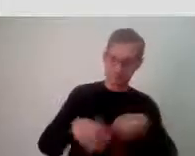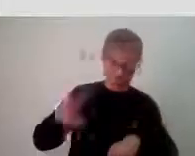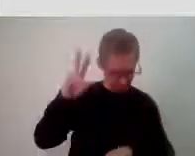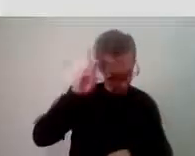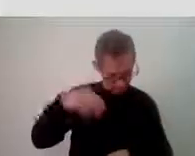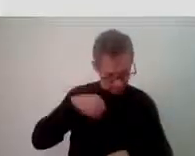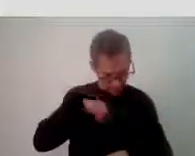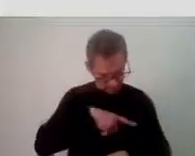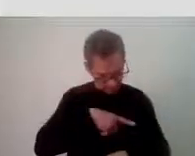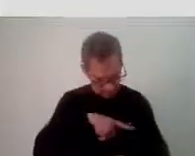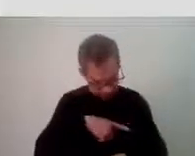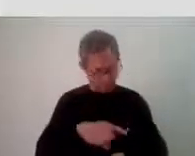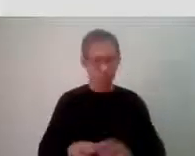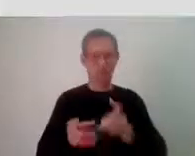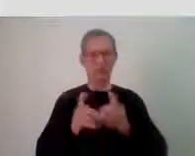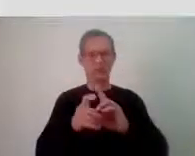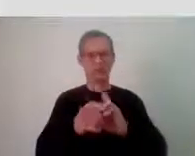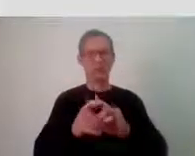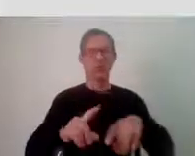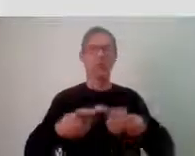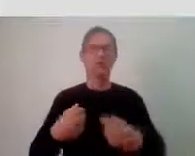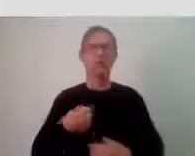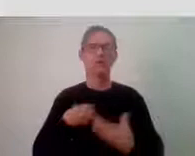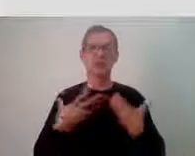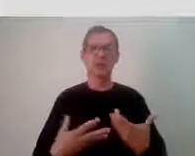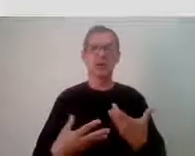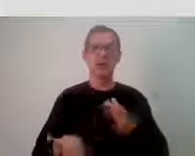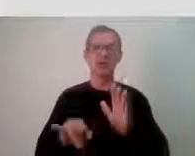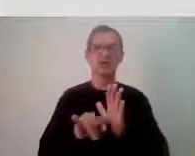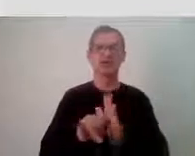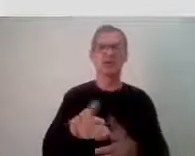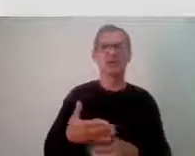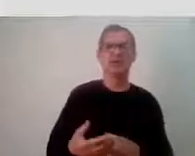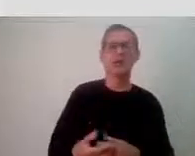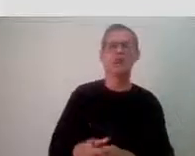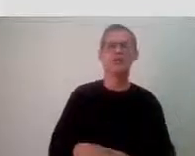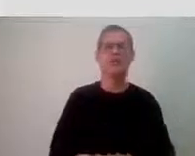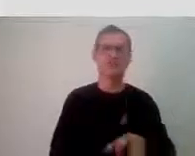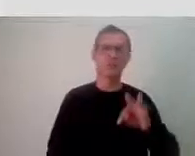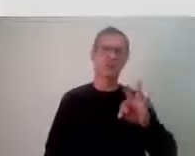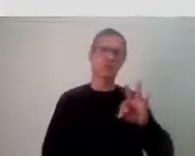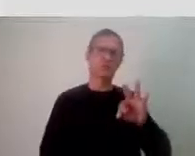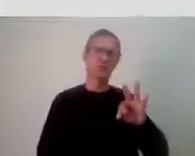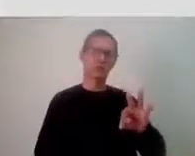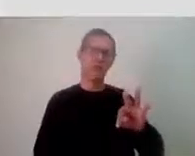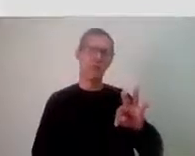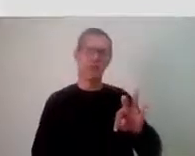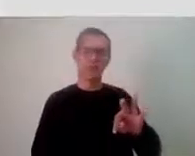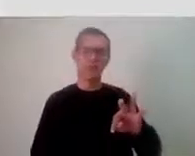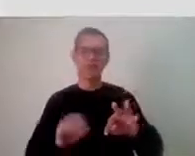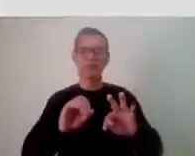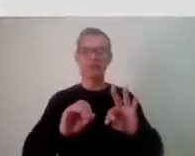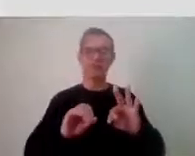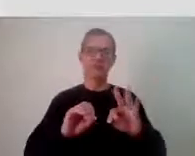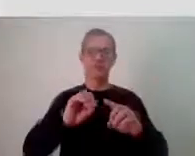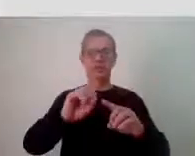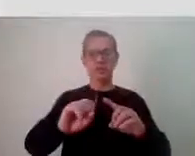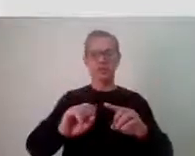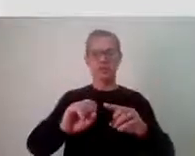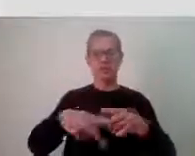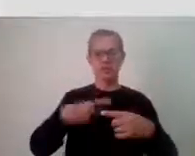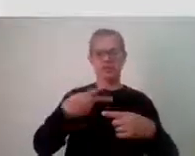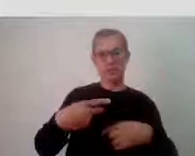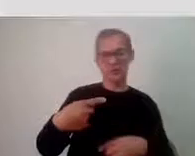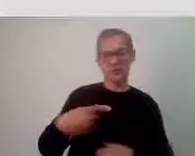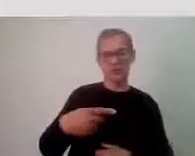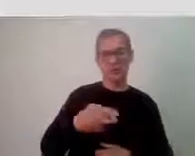aqui eu tenho a interseção. Então, eu quero saber justamente quando t ao quadrado menos t menos